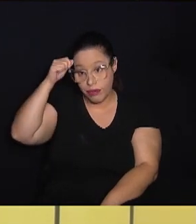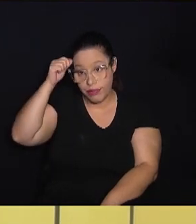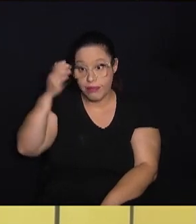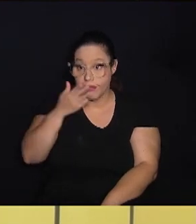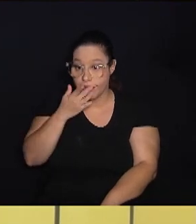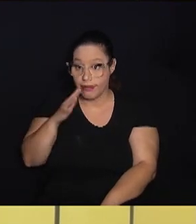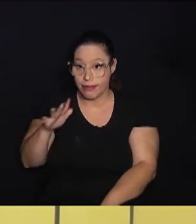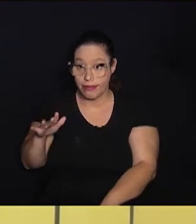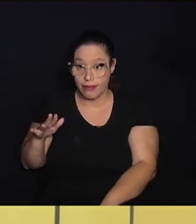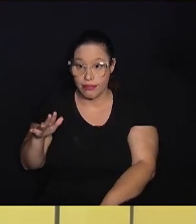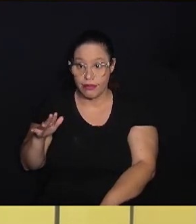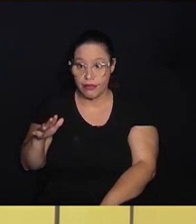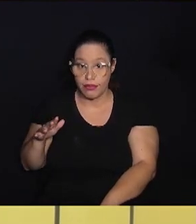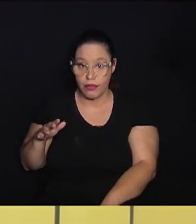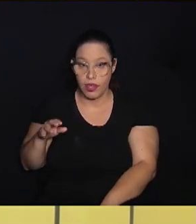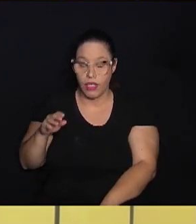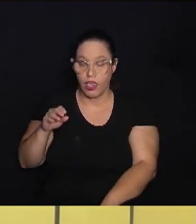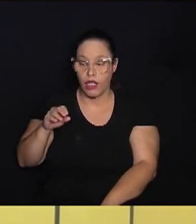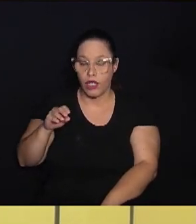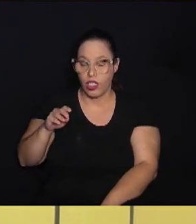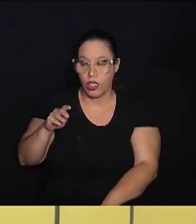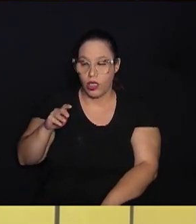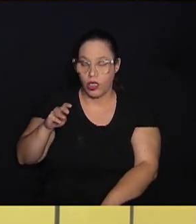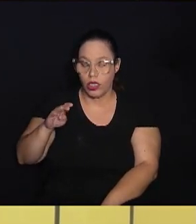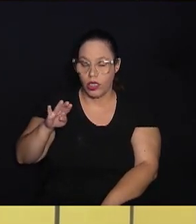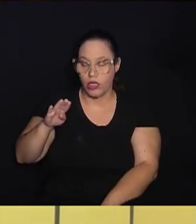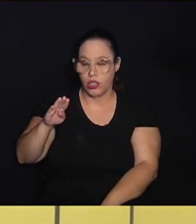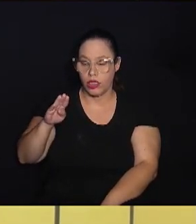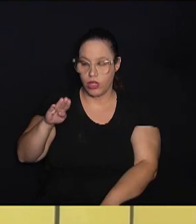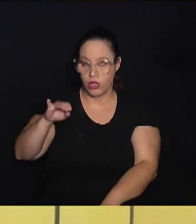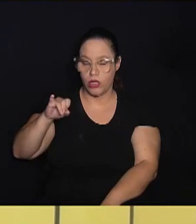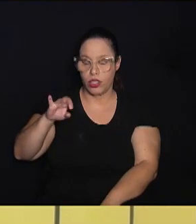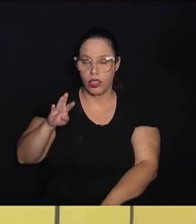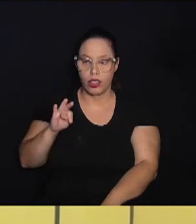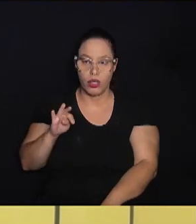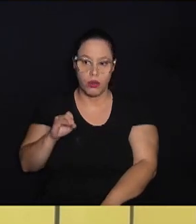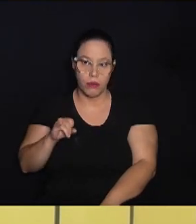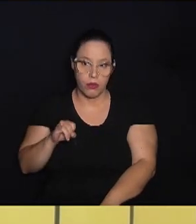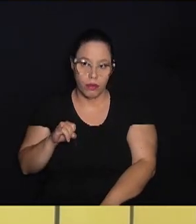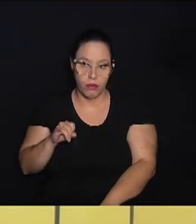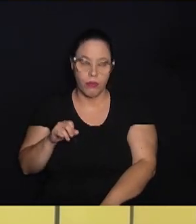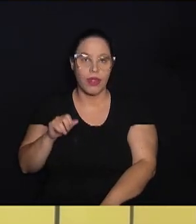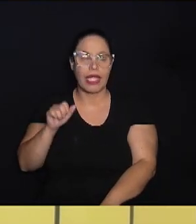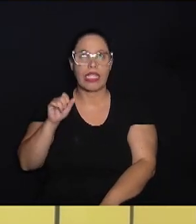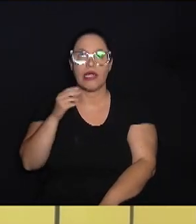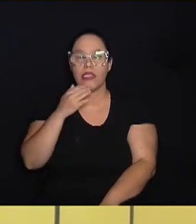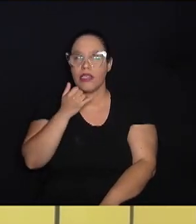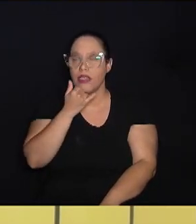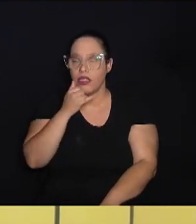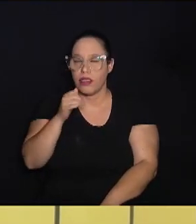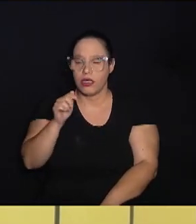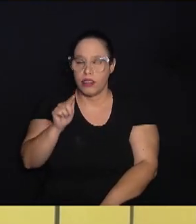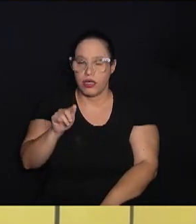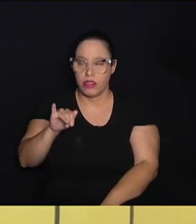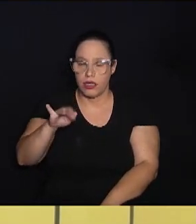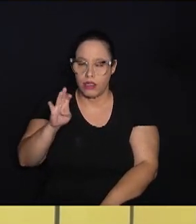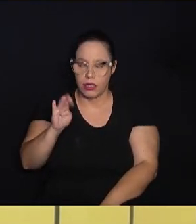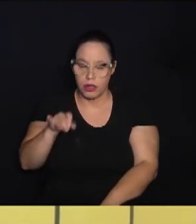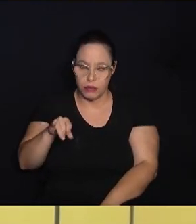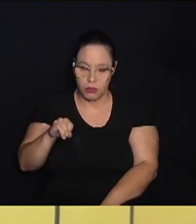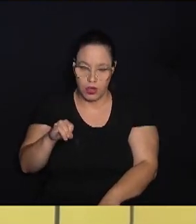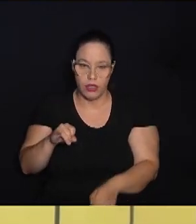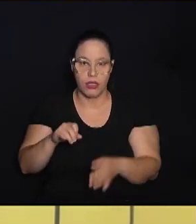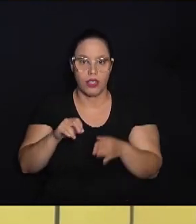dizer menino menino negro hum tá também era usado só como menino mas principalmente menino negro então na prática é o